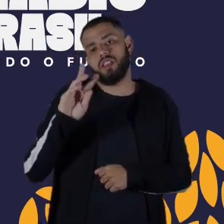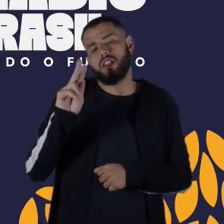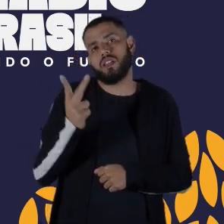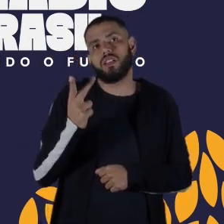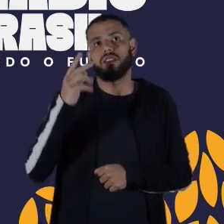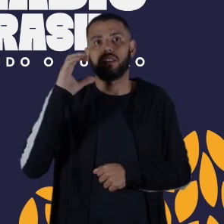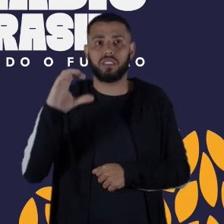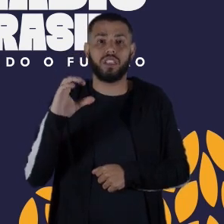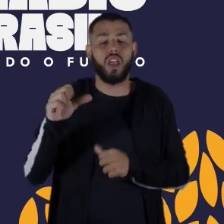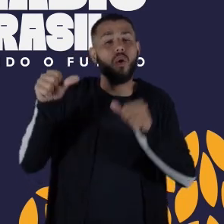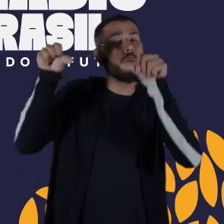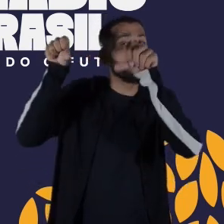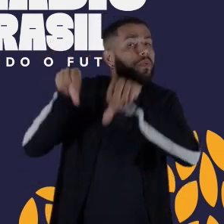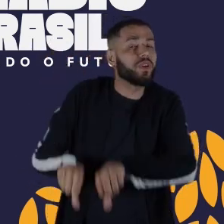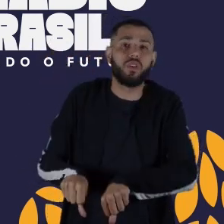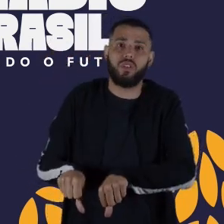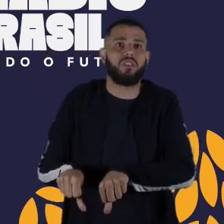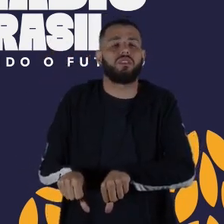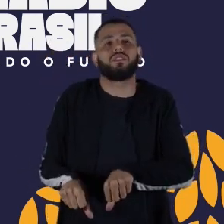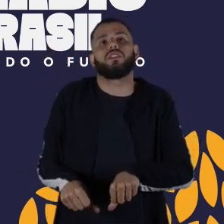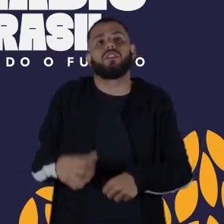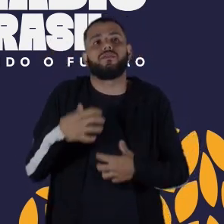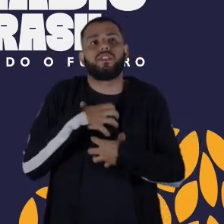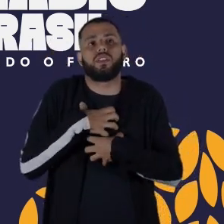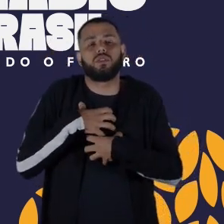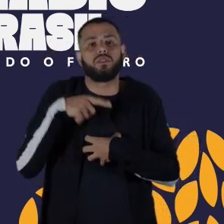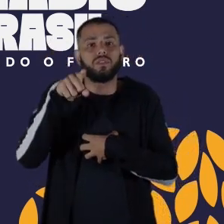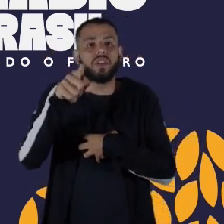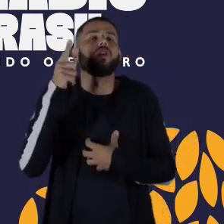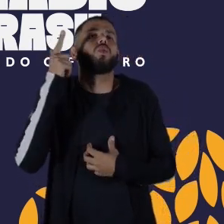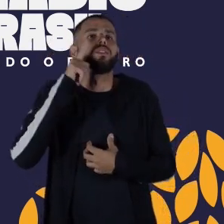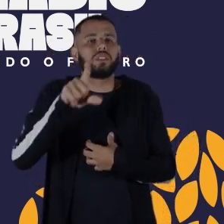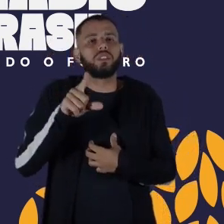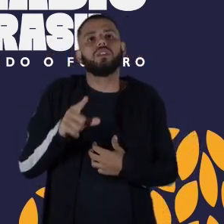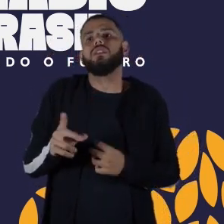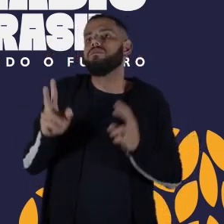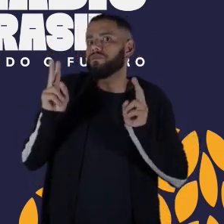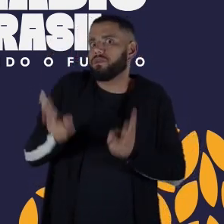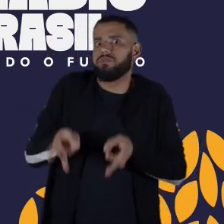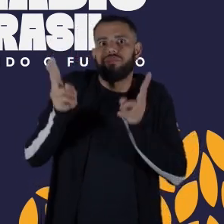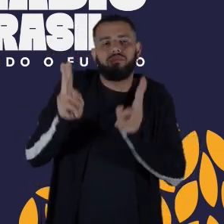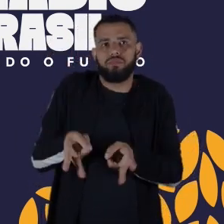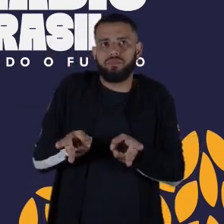pior efeito adverso que você vai conseguir. É muito frequente.